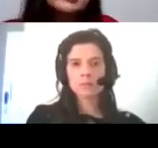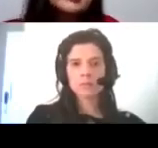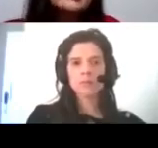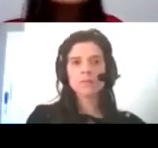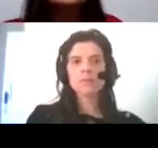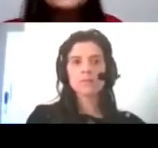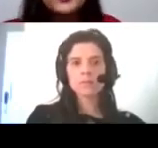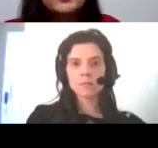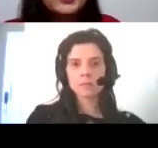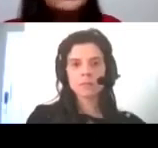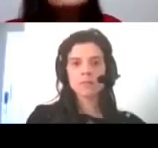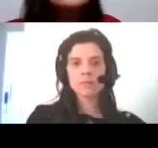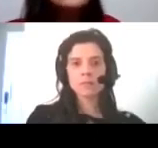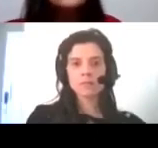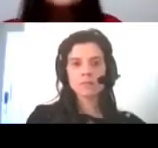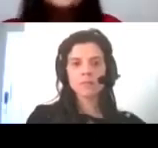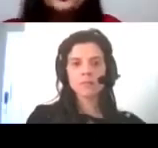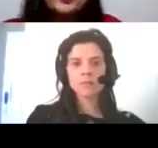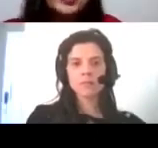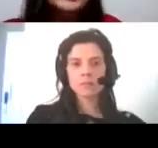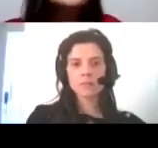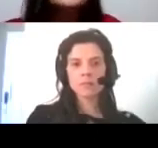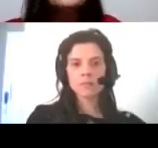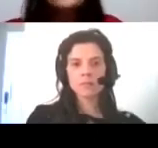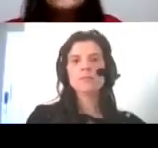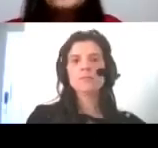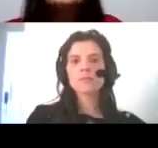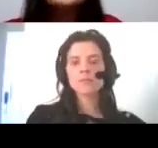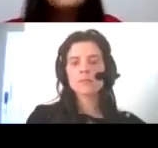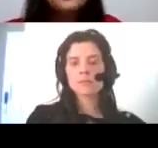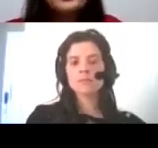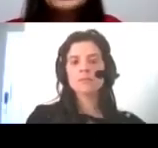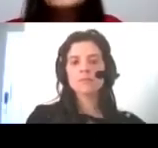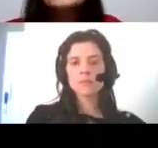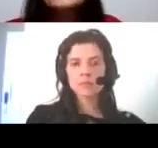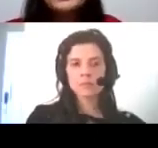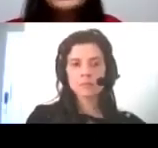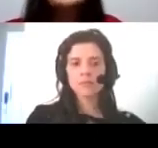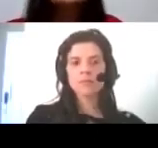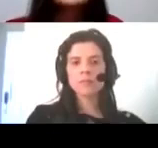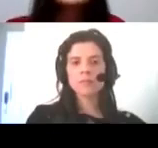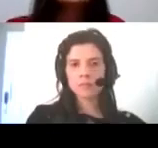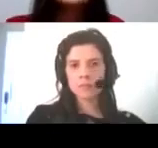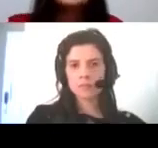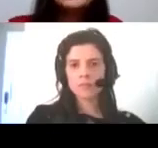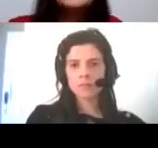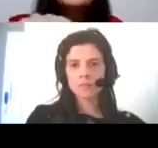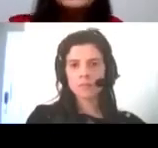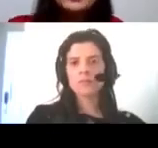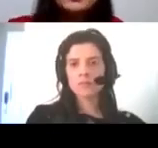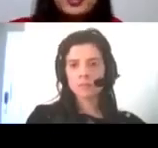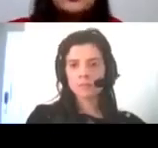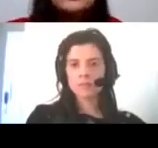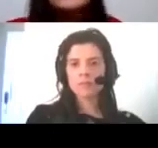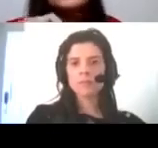né? Tá ali carta, mas é um e-mail, ou pessoalmente, ou pelo telefone também, né? Que você, se